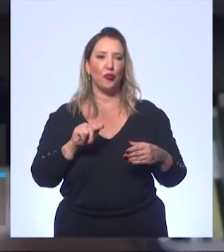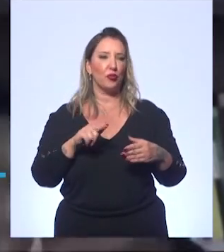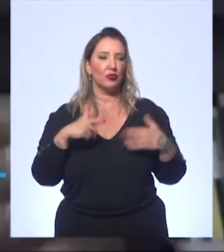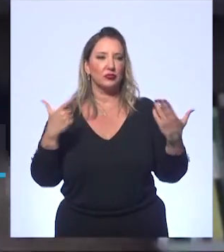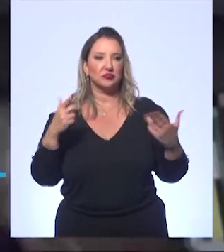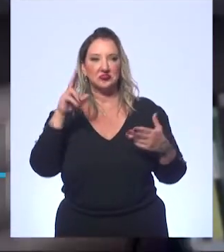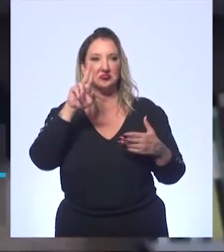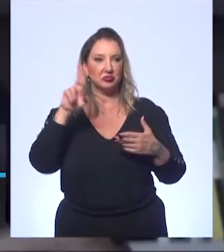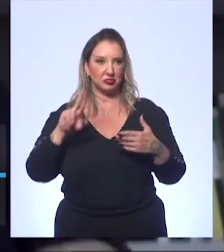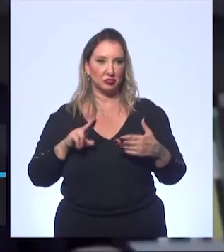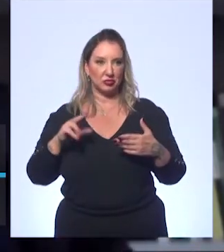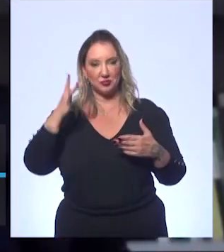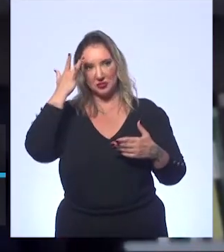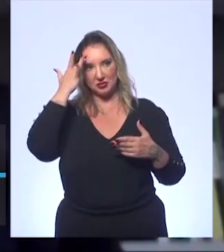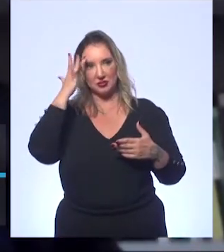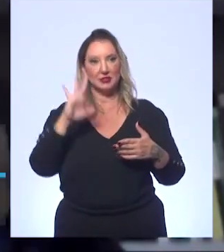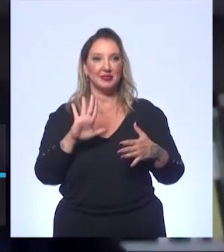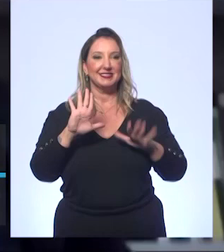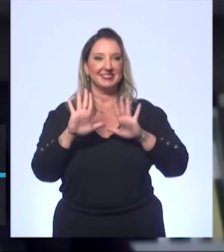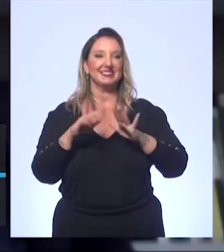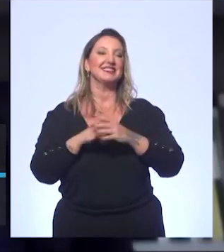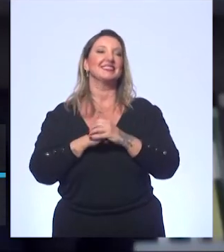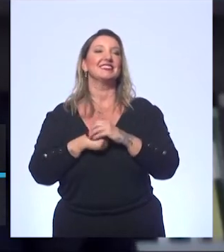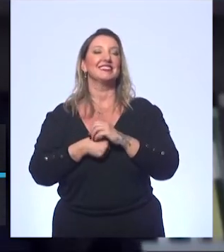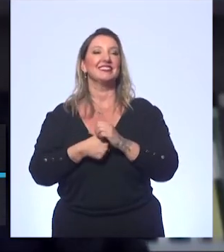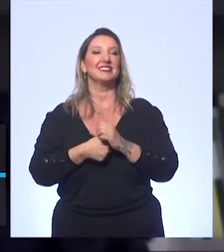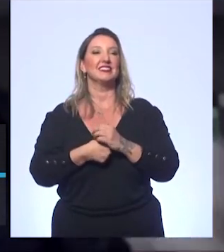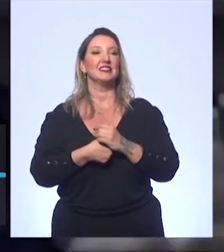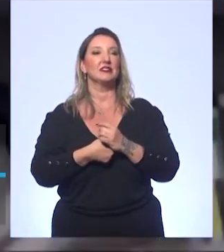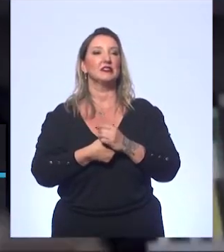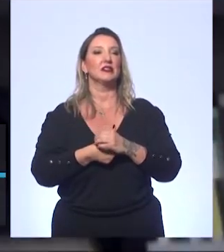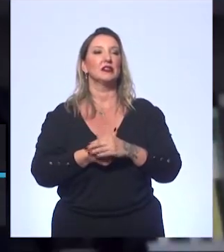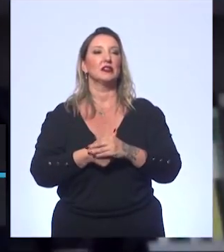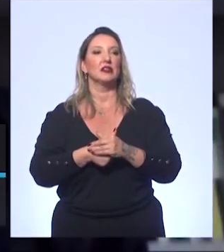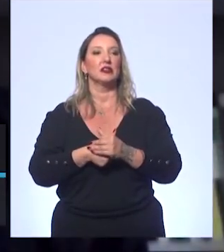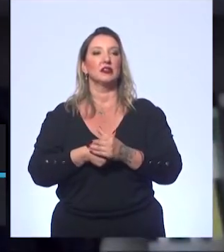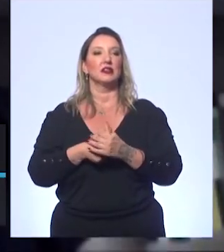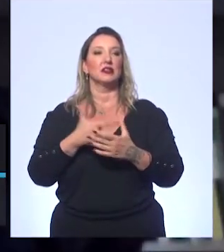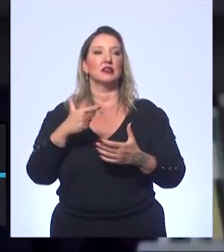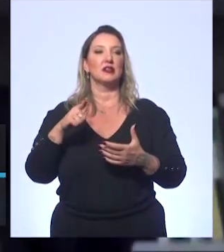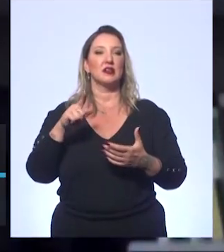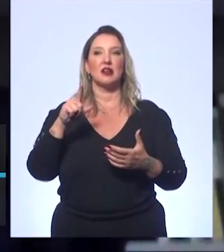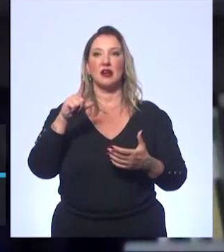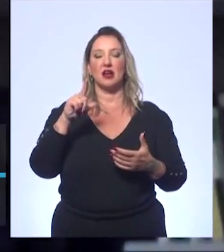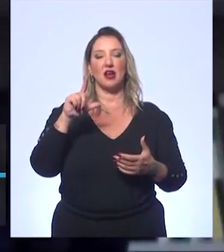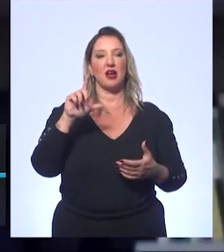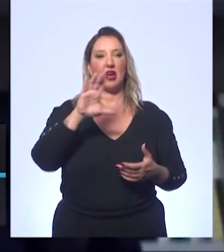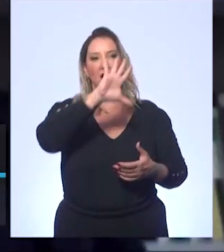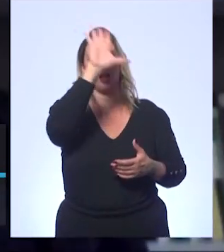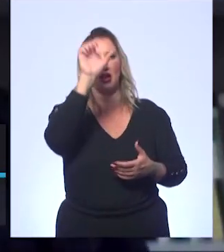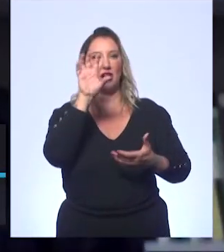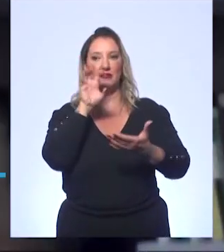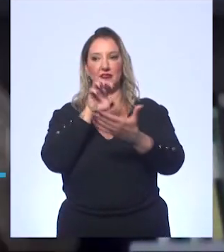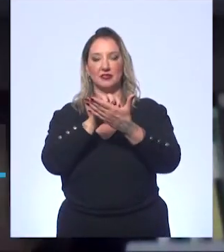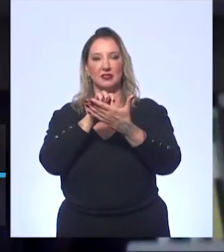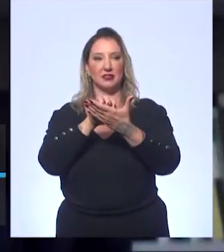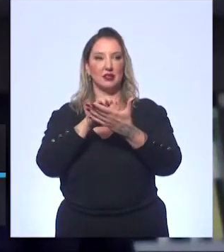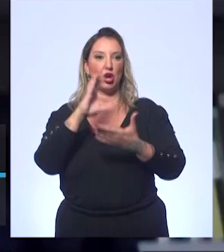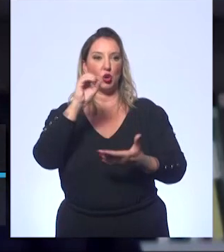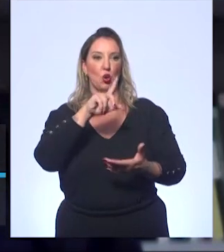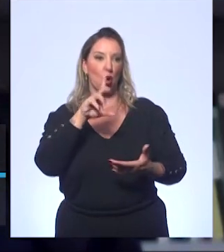por exemplo, dos países africanos da África Central, que é ali no Congo, a República Democrática do